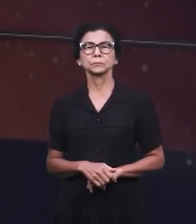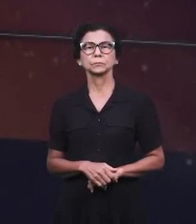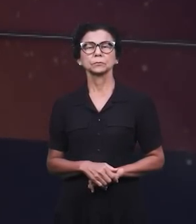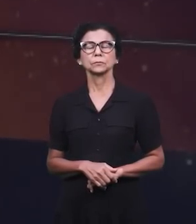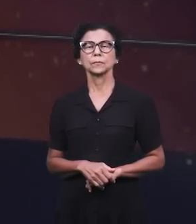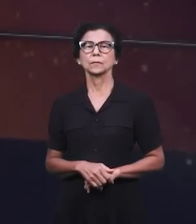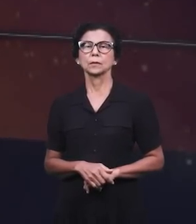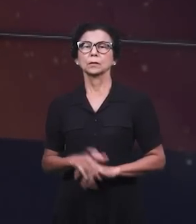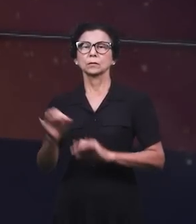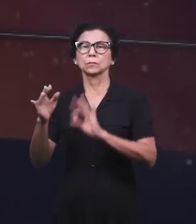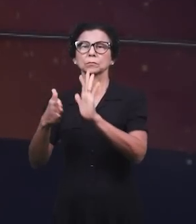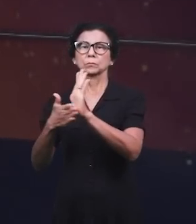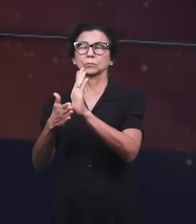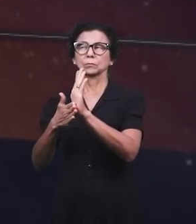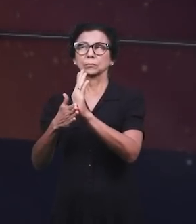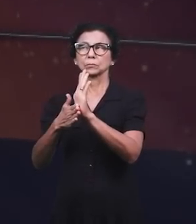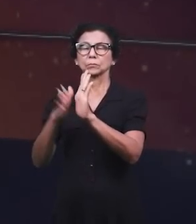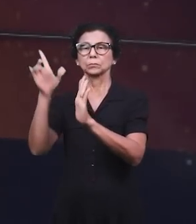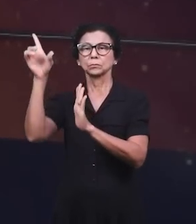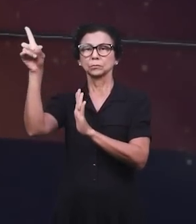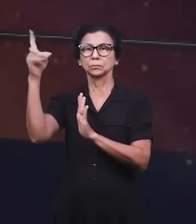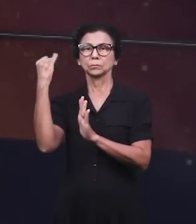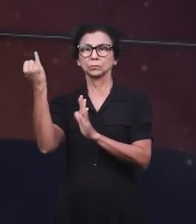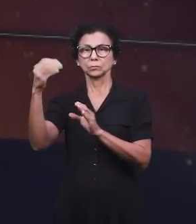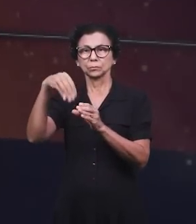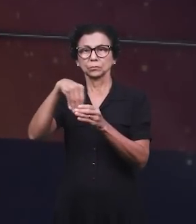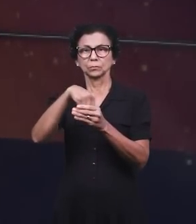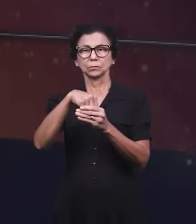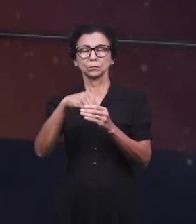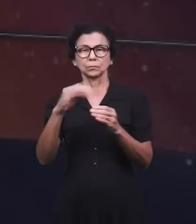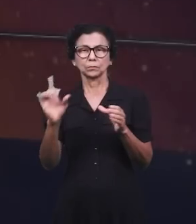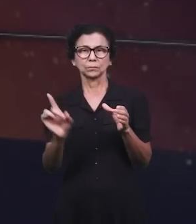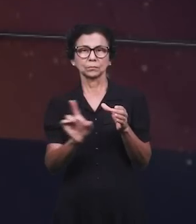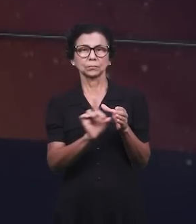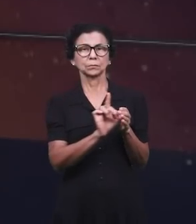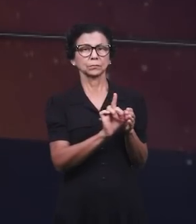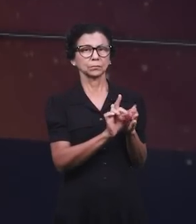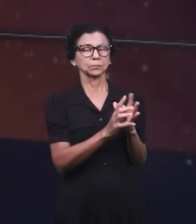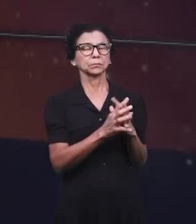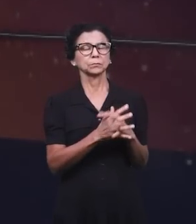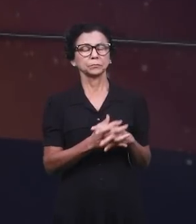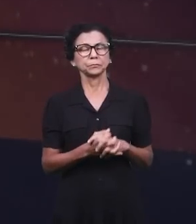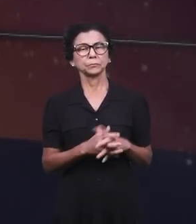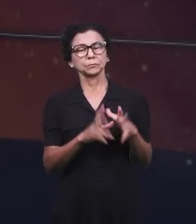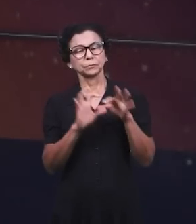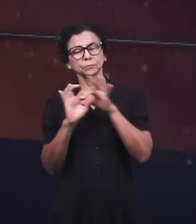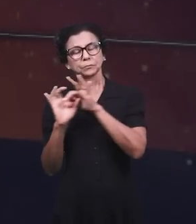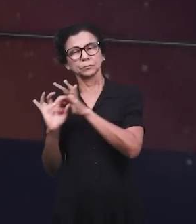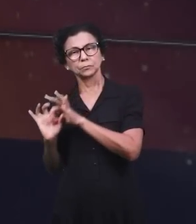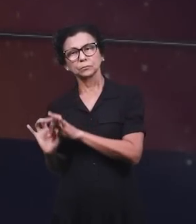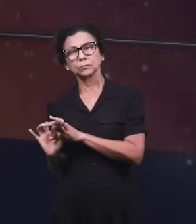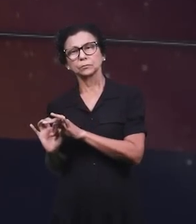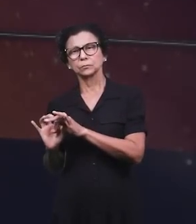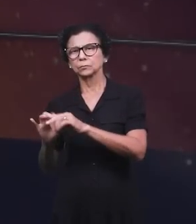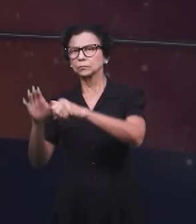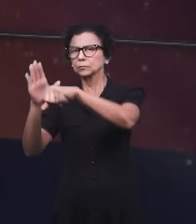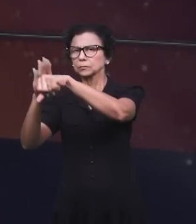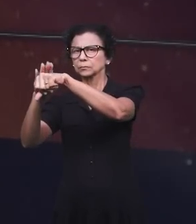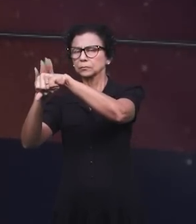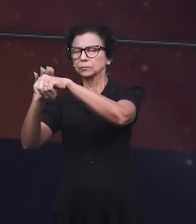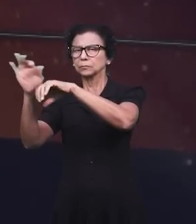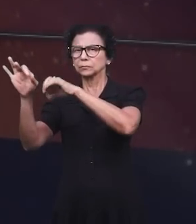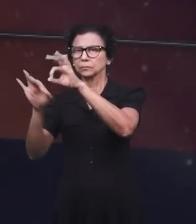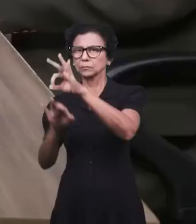obra de Deus. É importante que você esteja inserido nesse contexto do projeto que Deus estabeleceu na sua